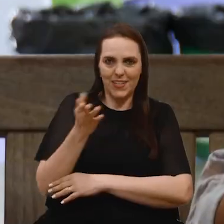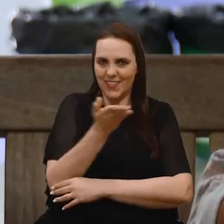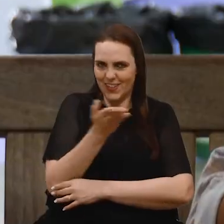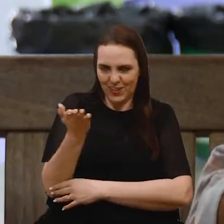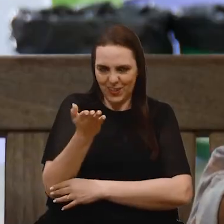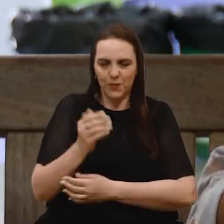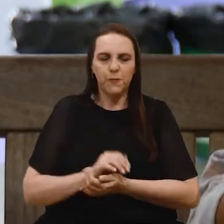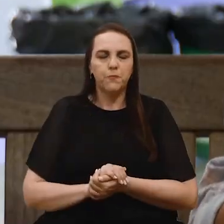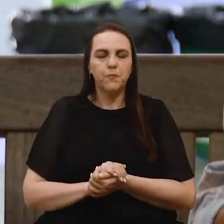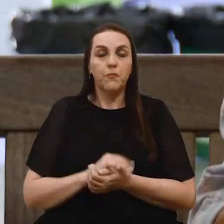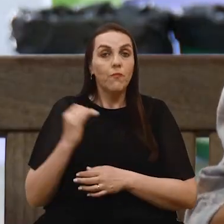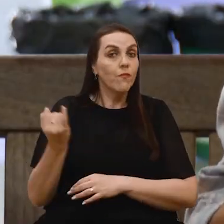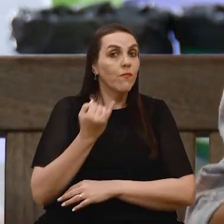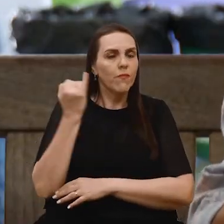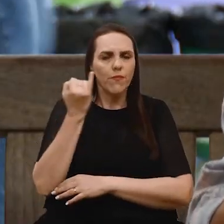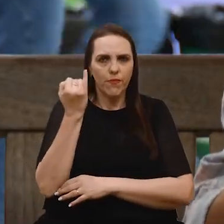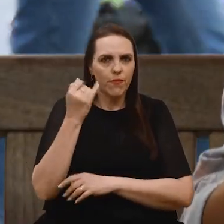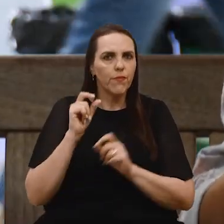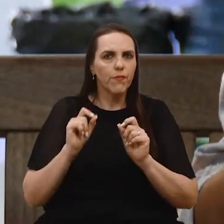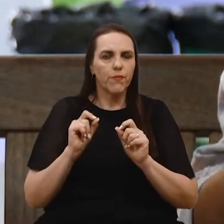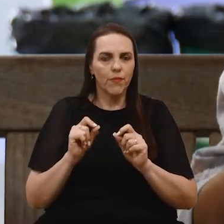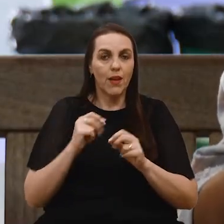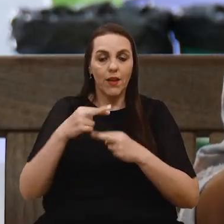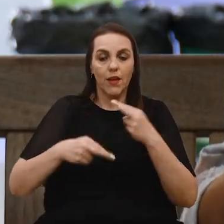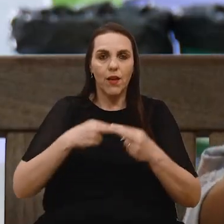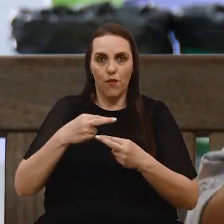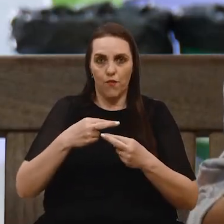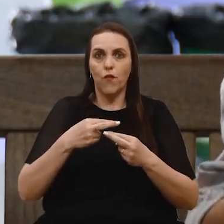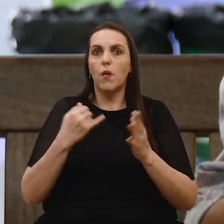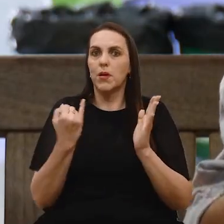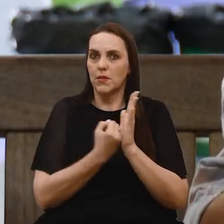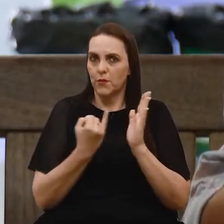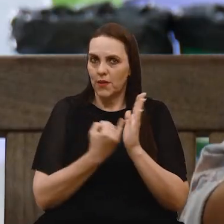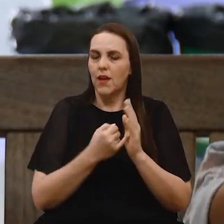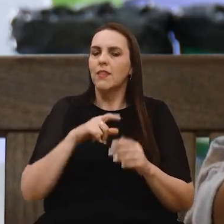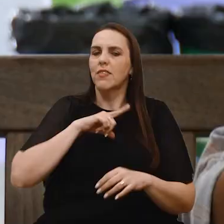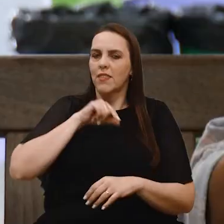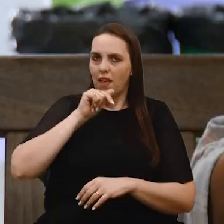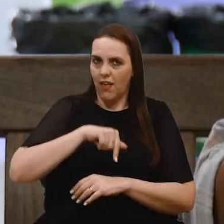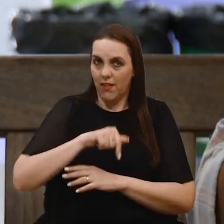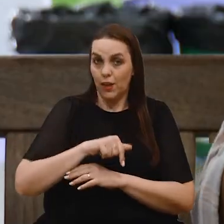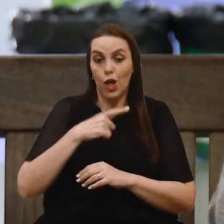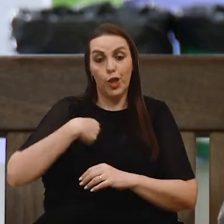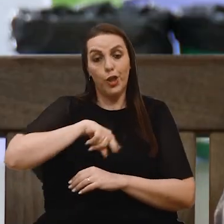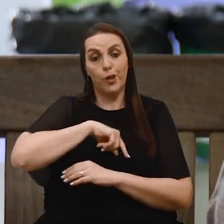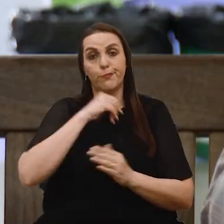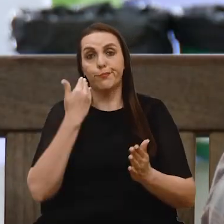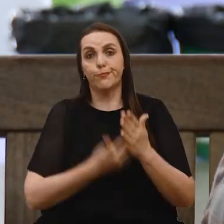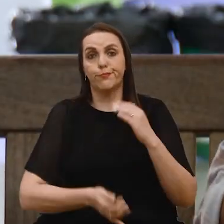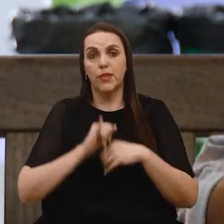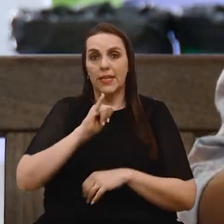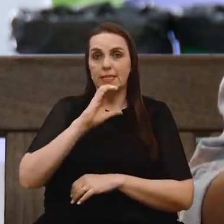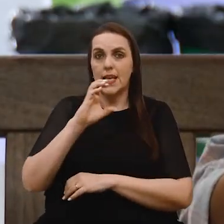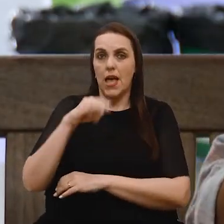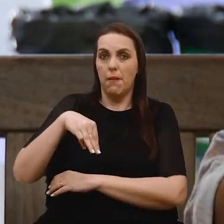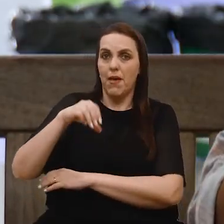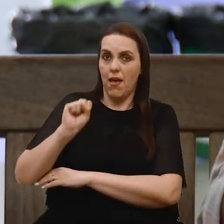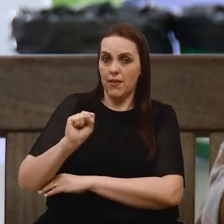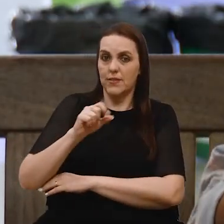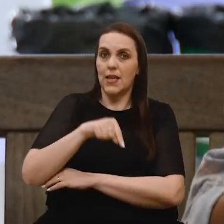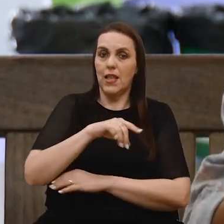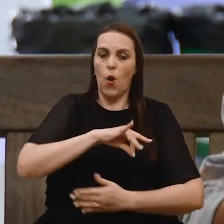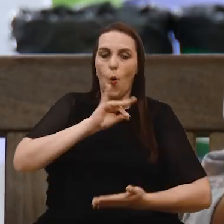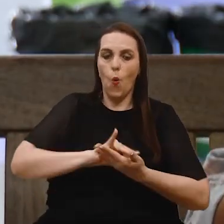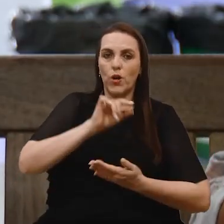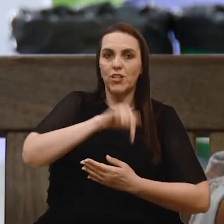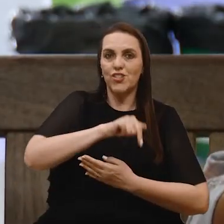o que é algo muito importante, porque a reforma tributária está aí, nós agora perdemos ICMS gerado